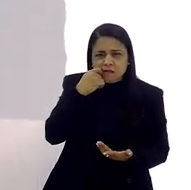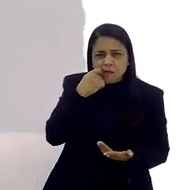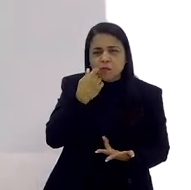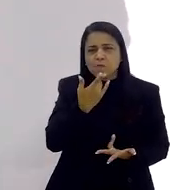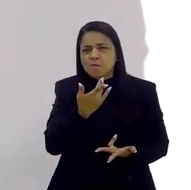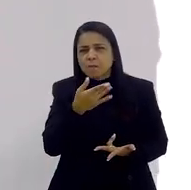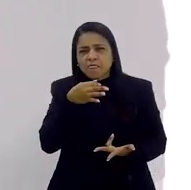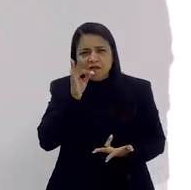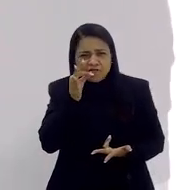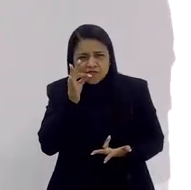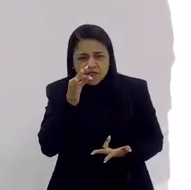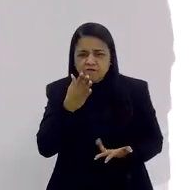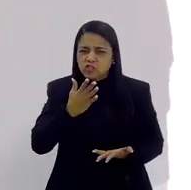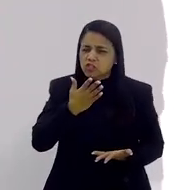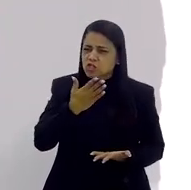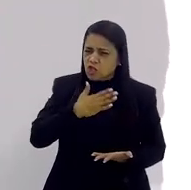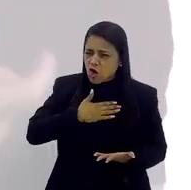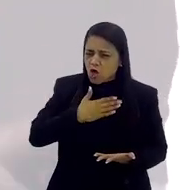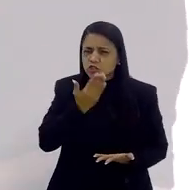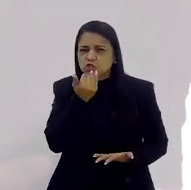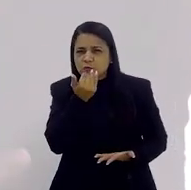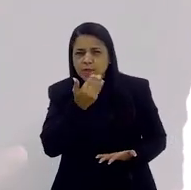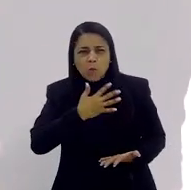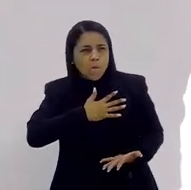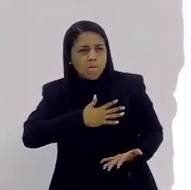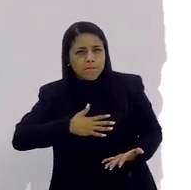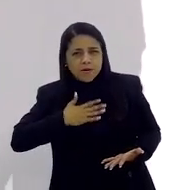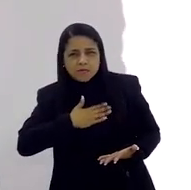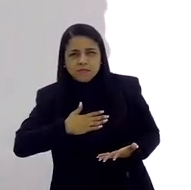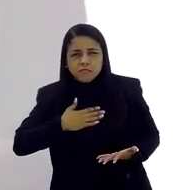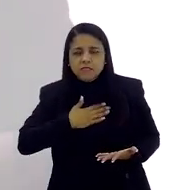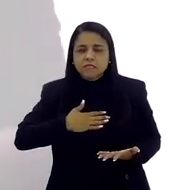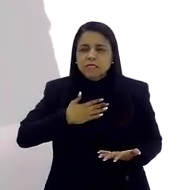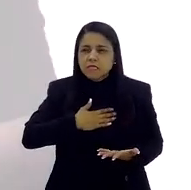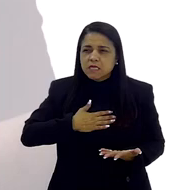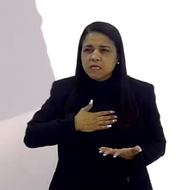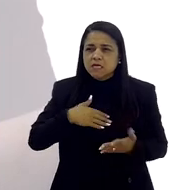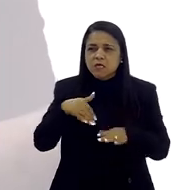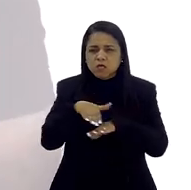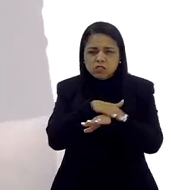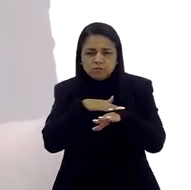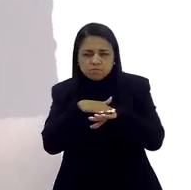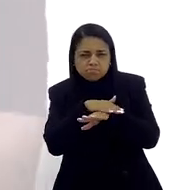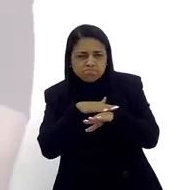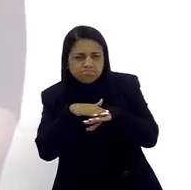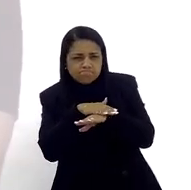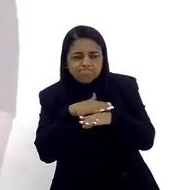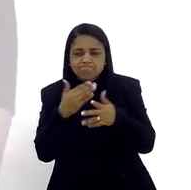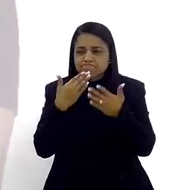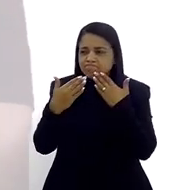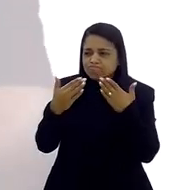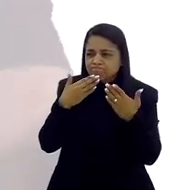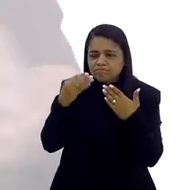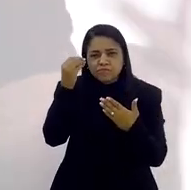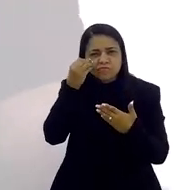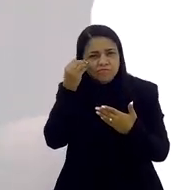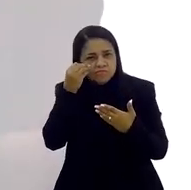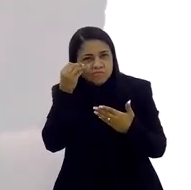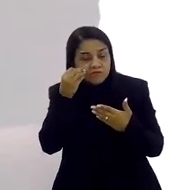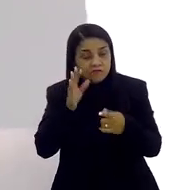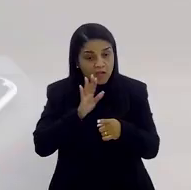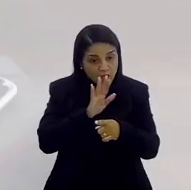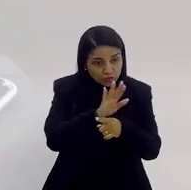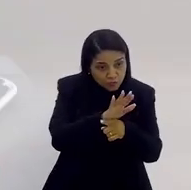Você come por prazer e por uma experiência Você conversa com uma pessoa por prazer e por uma experiência você